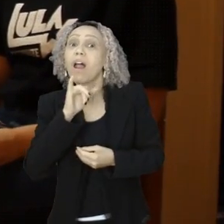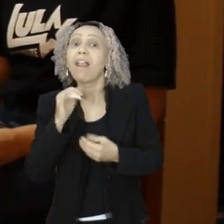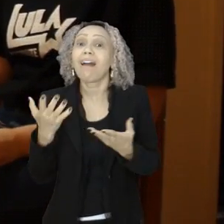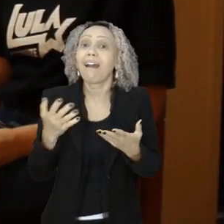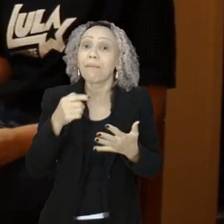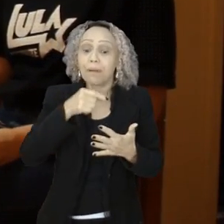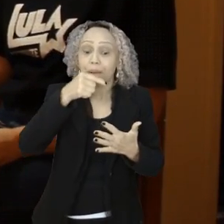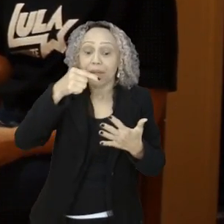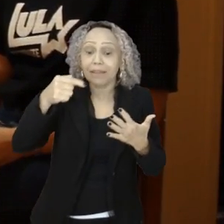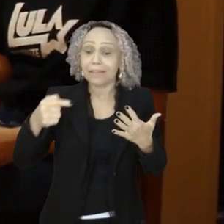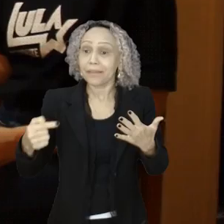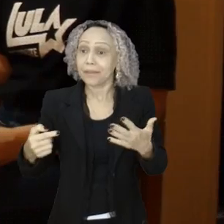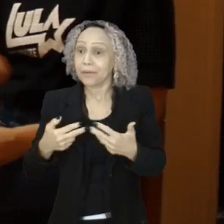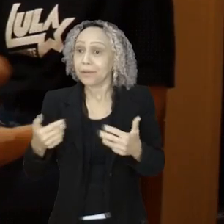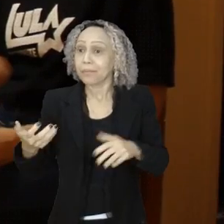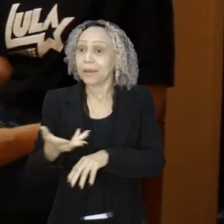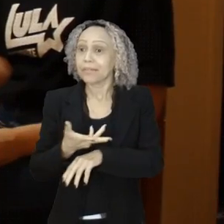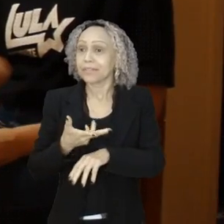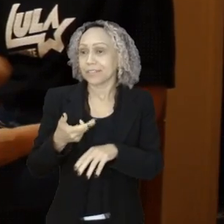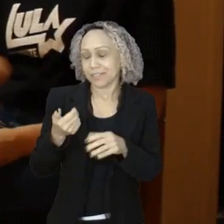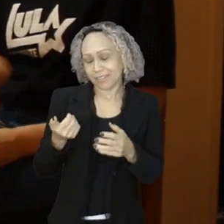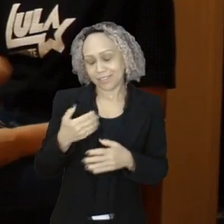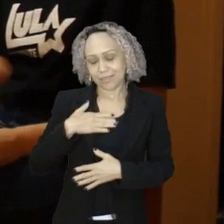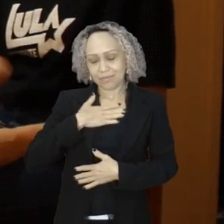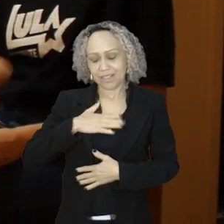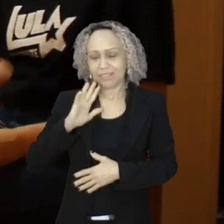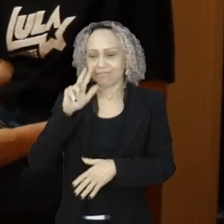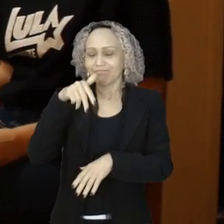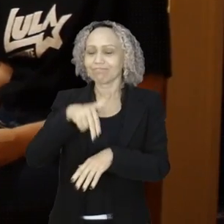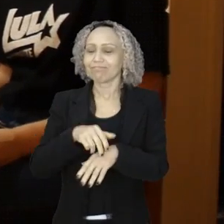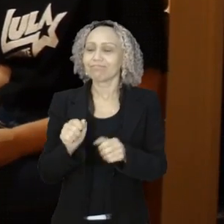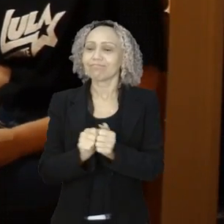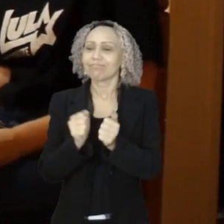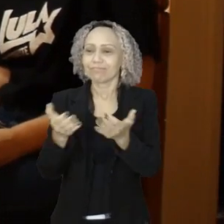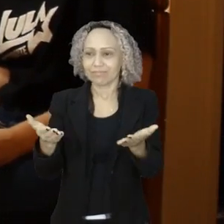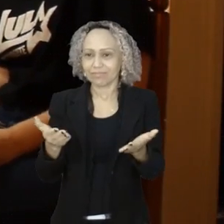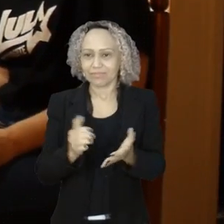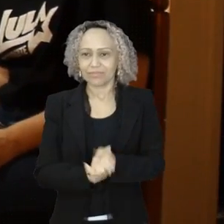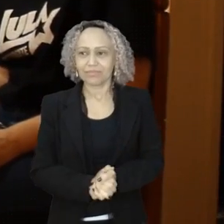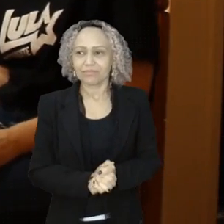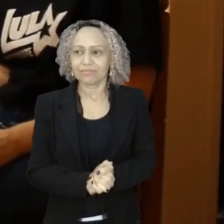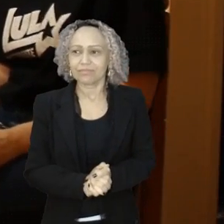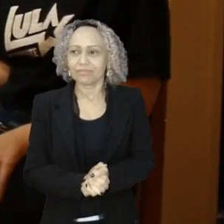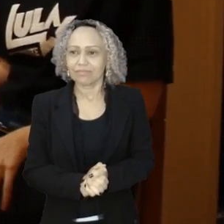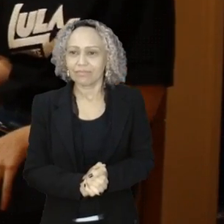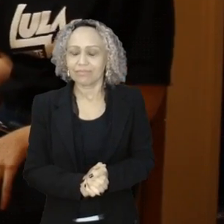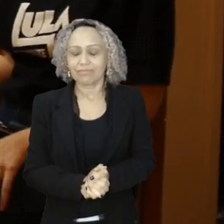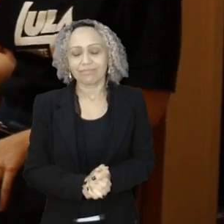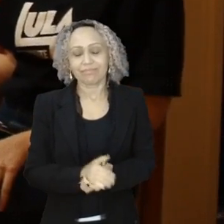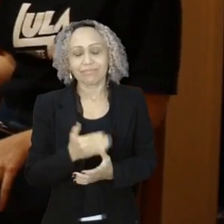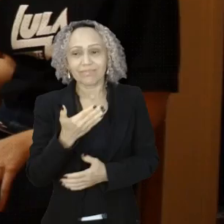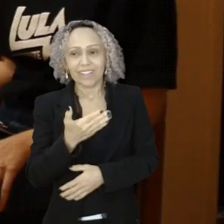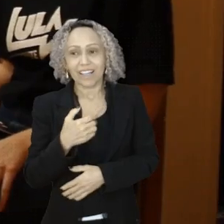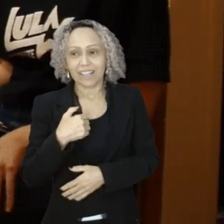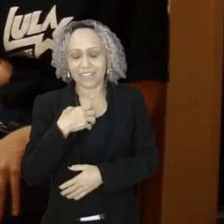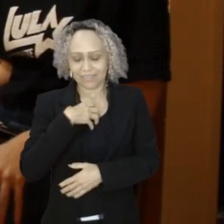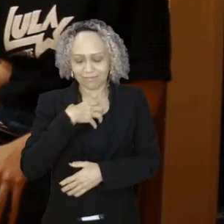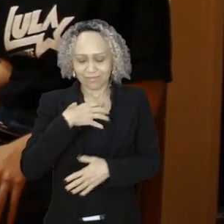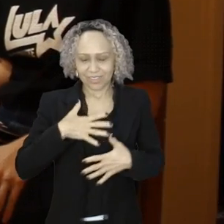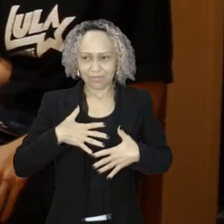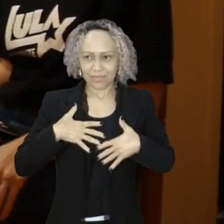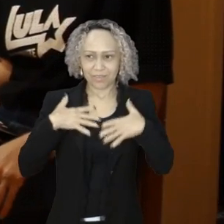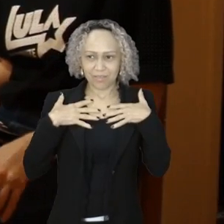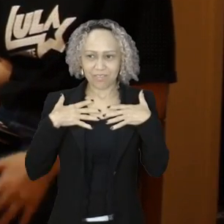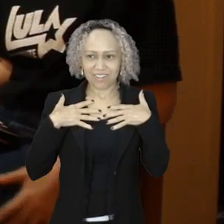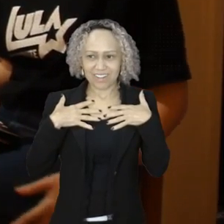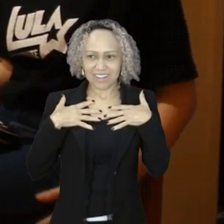Eu sou a Camila, é um prazer estar aqui contigo. Camila, eu estou muito honrado com essa nossa encontro,